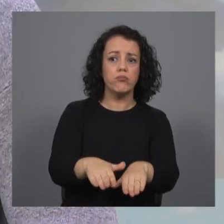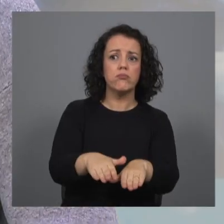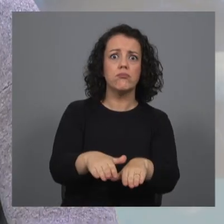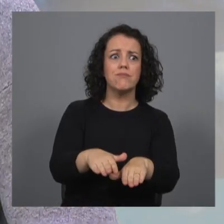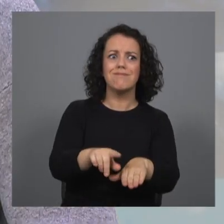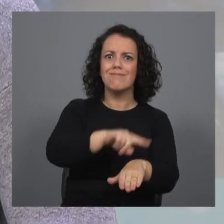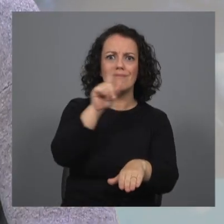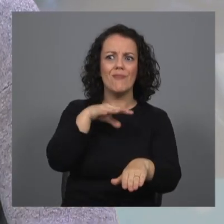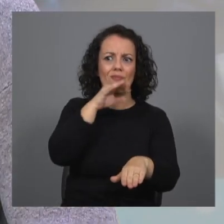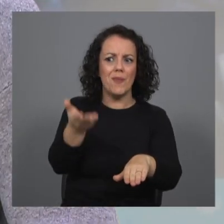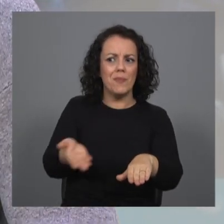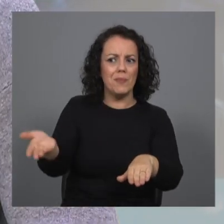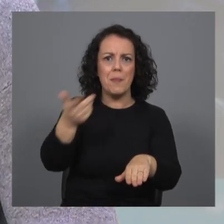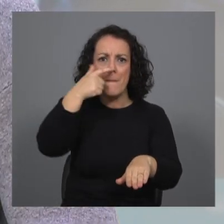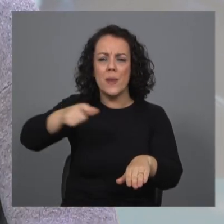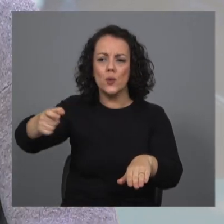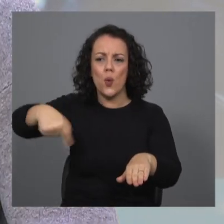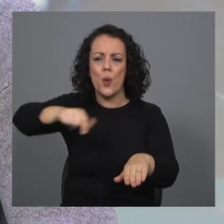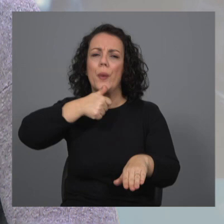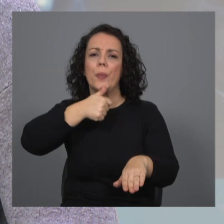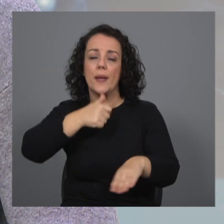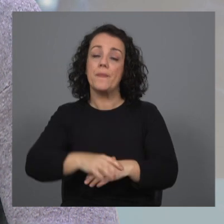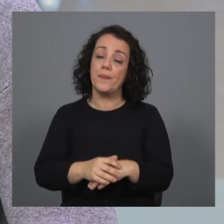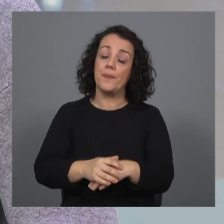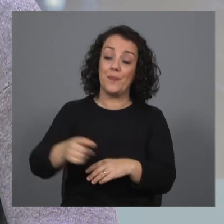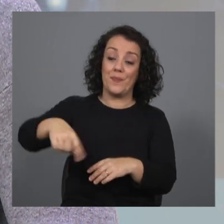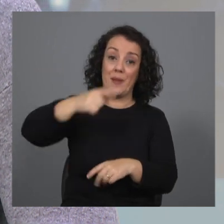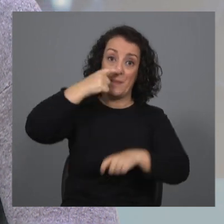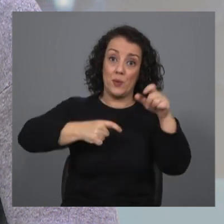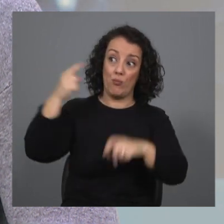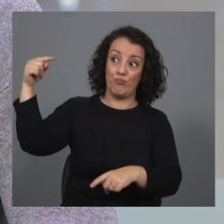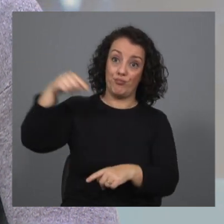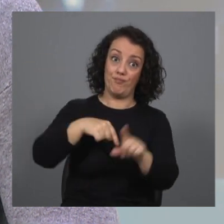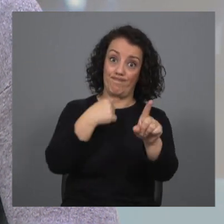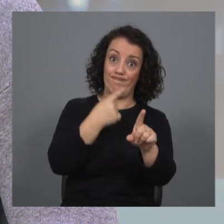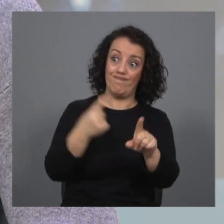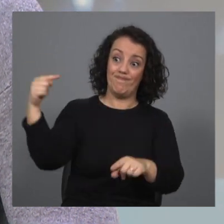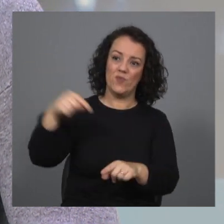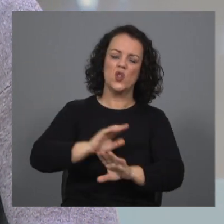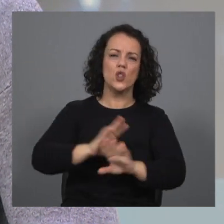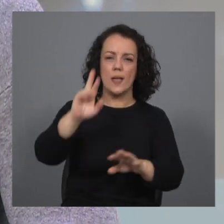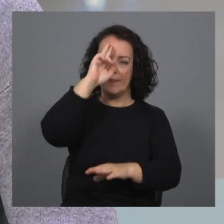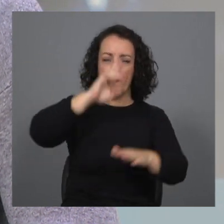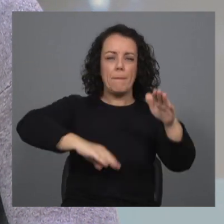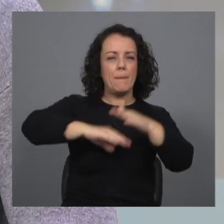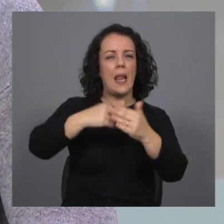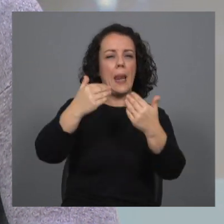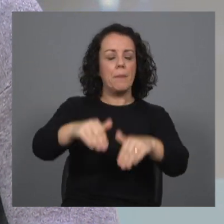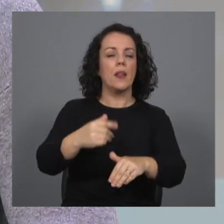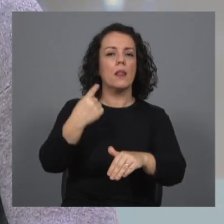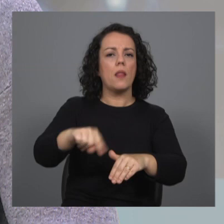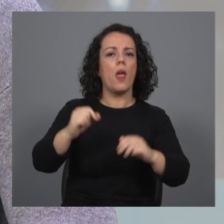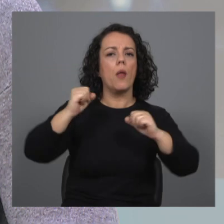Paulo, estamos a falar de pessoas que vêm para Portugal, como disse, muitas delas em situação limite, não é? Portanto, ao abrigo destes